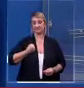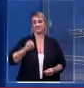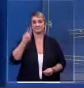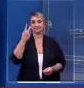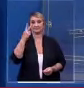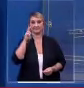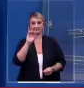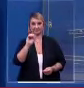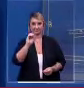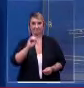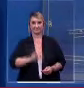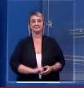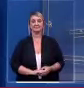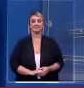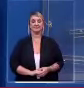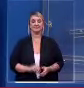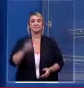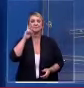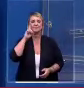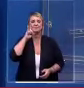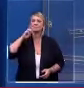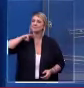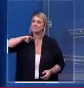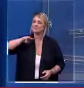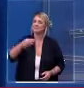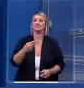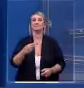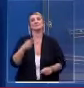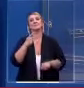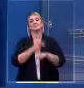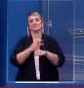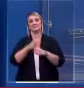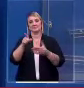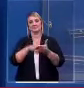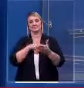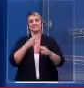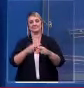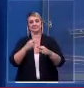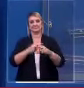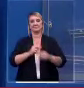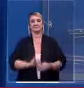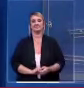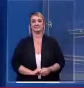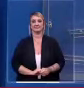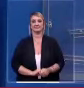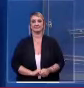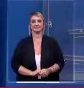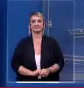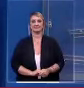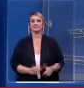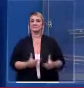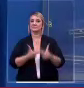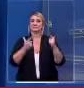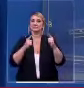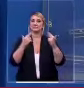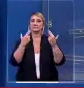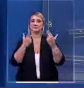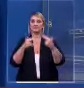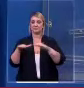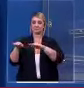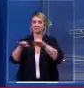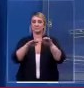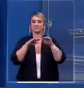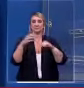Branca, 20. Todo dia, milhões em prêmios nas loterias Caixa. Para sorte, todo mundo é